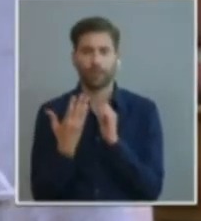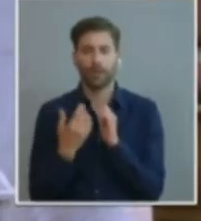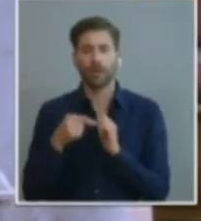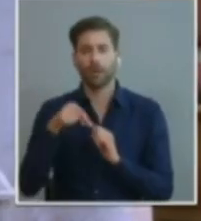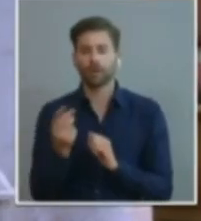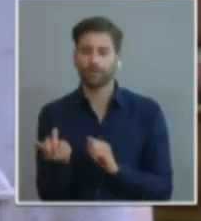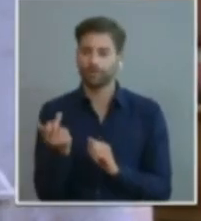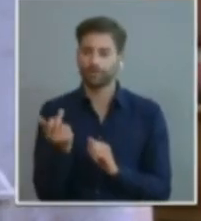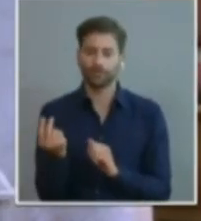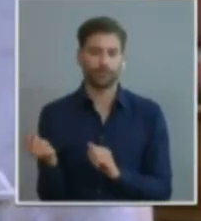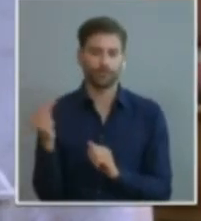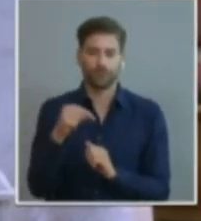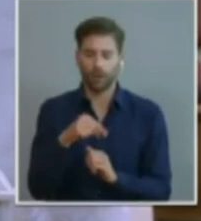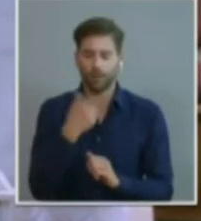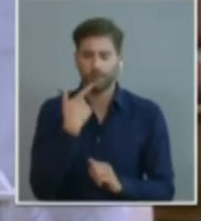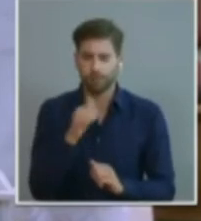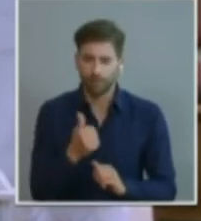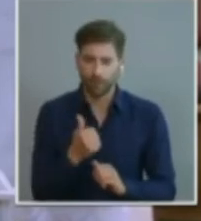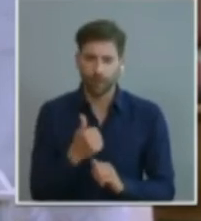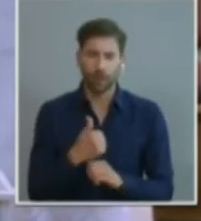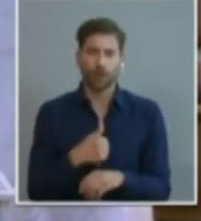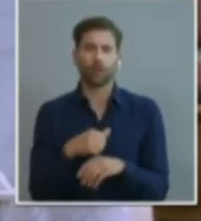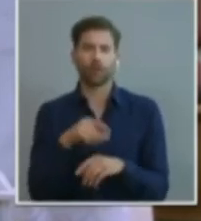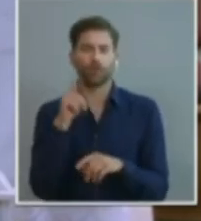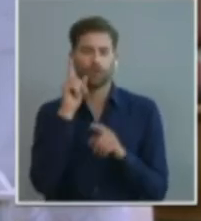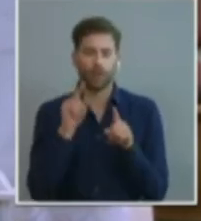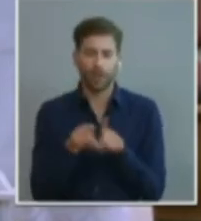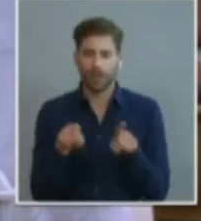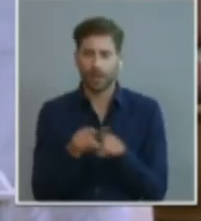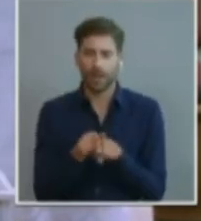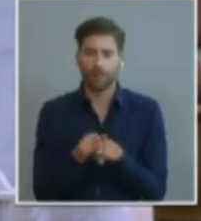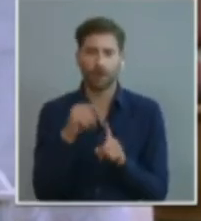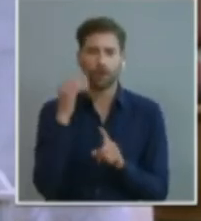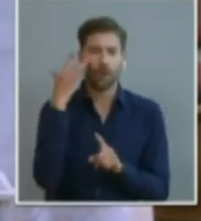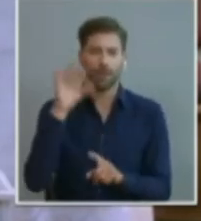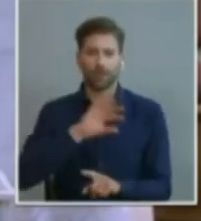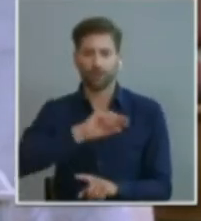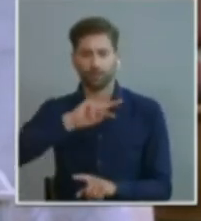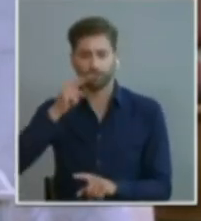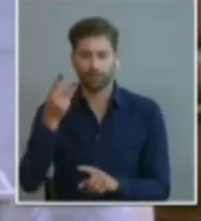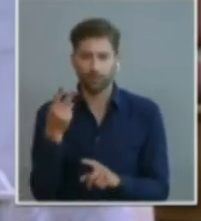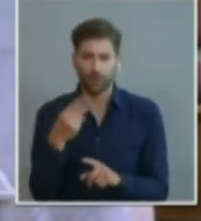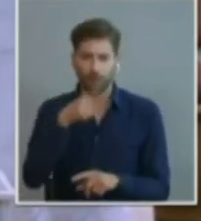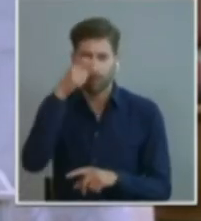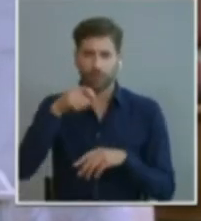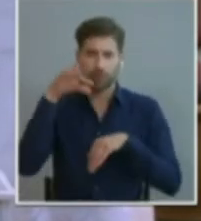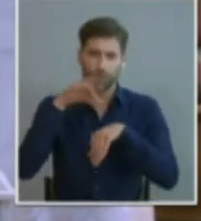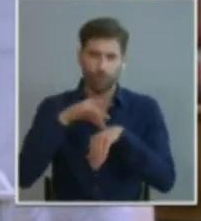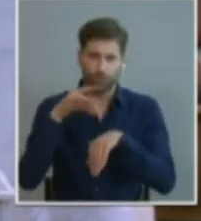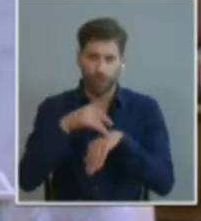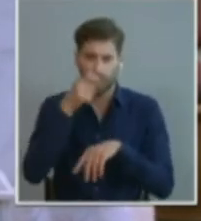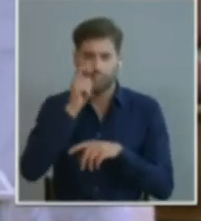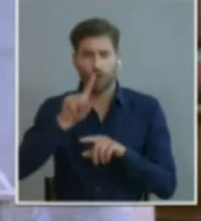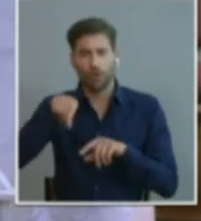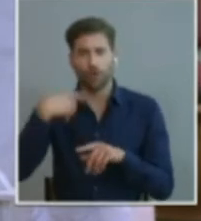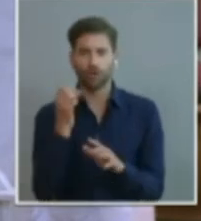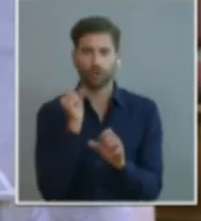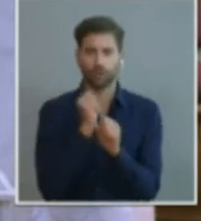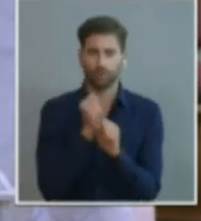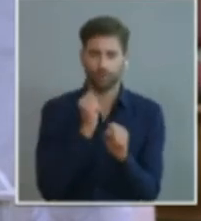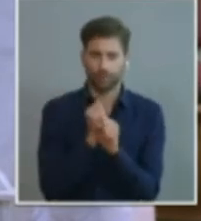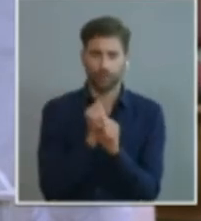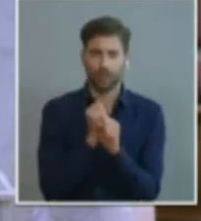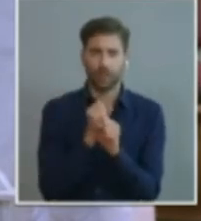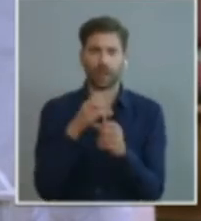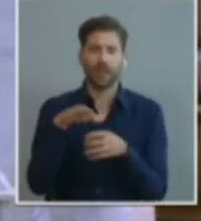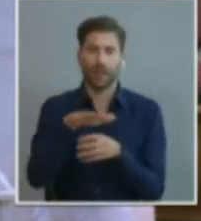conosco, os nossos irmãos imigrantes, os doentes e todos quantos trabalham no mundo